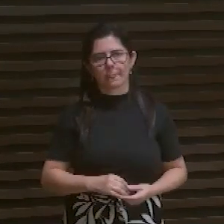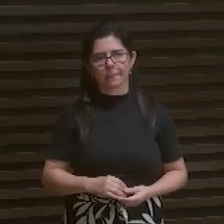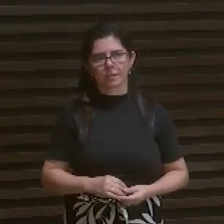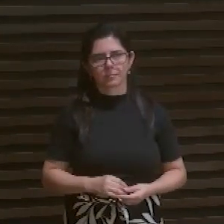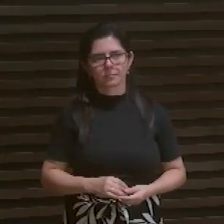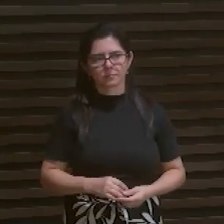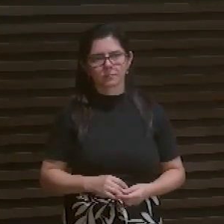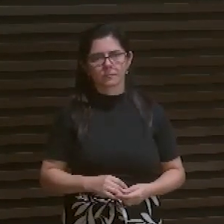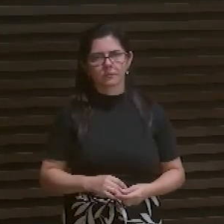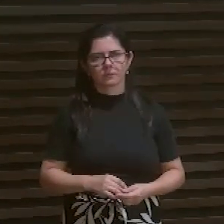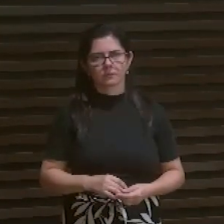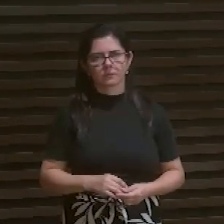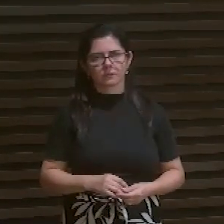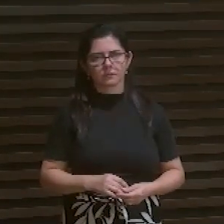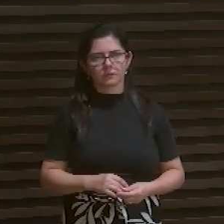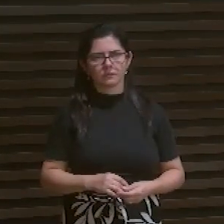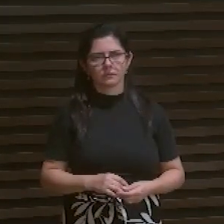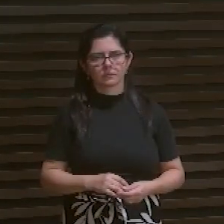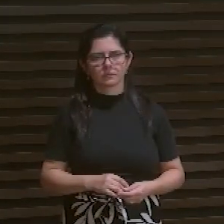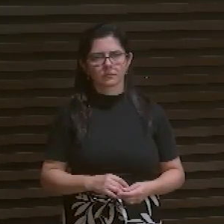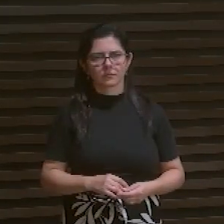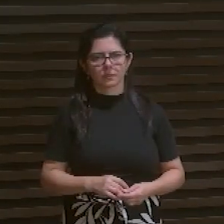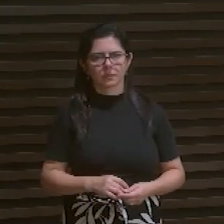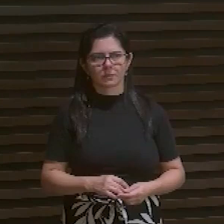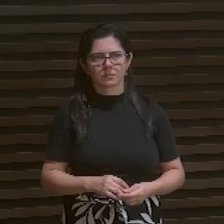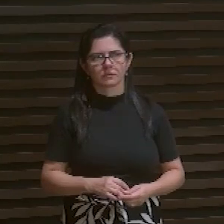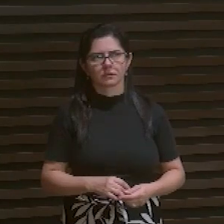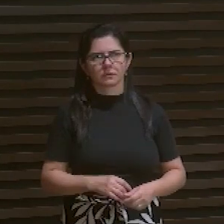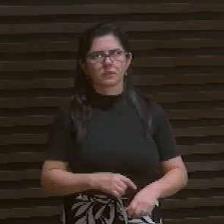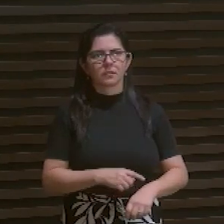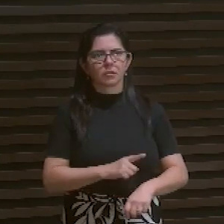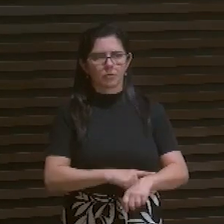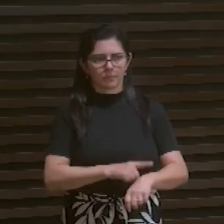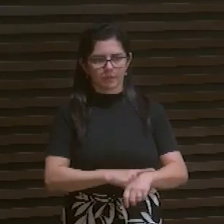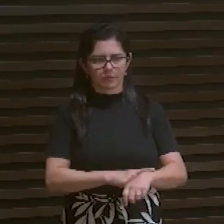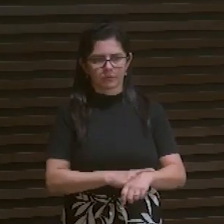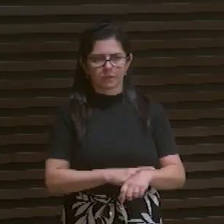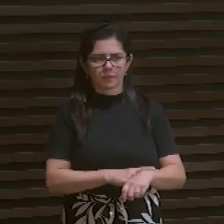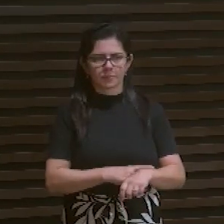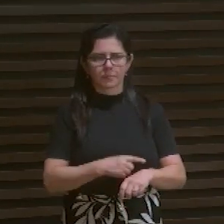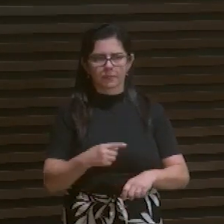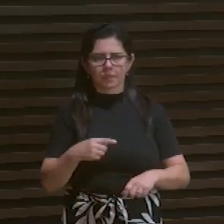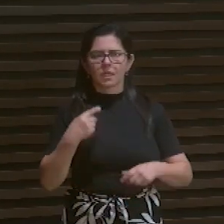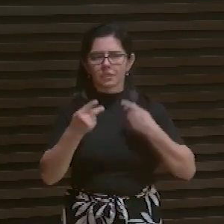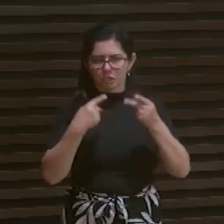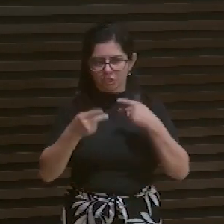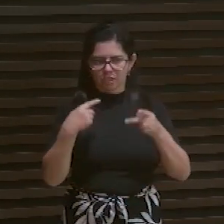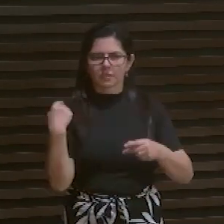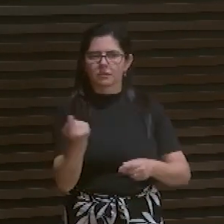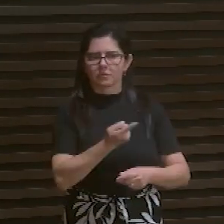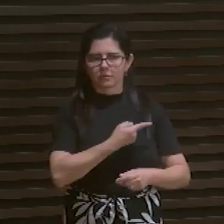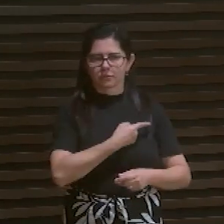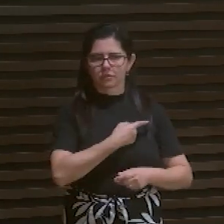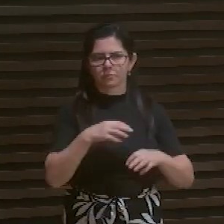quando ele fala aqui que nós somos o lavoura e edifício, ele não está falando no plural. Ele não está falando vocês são edifícios, como